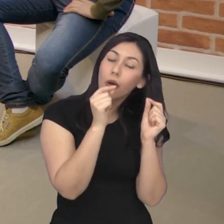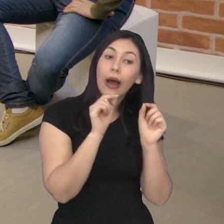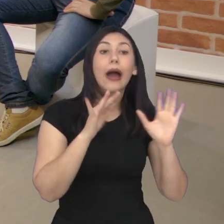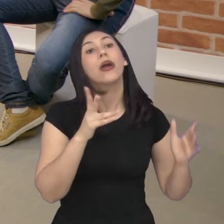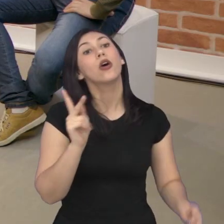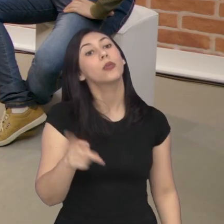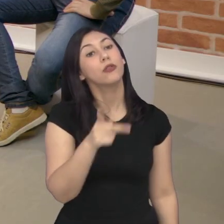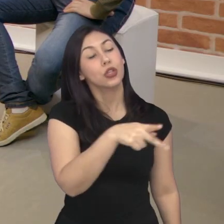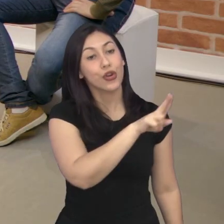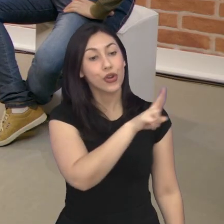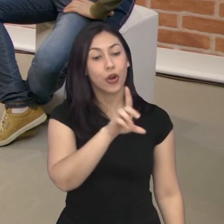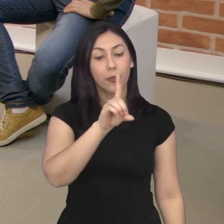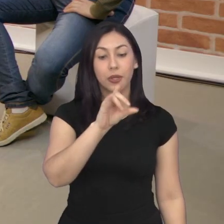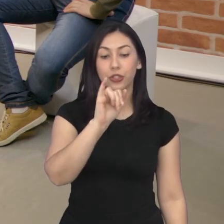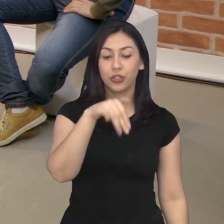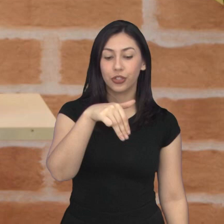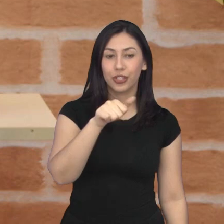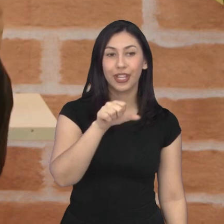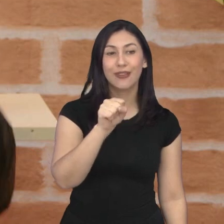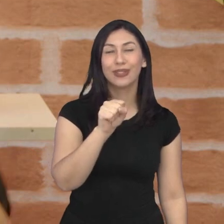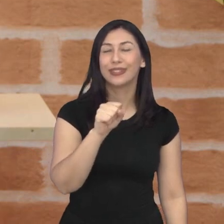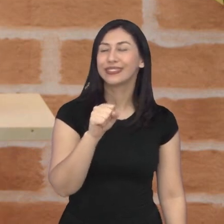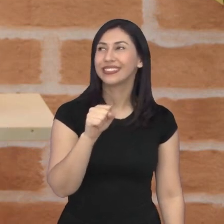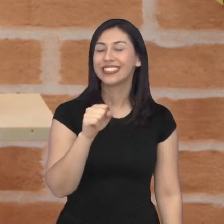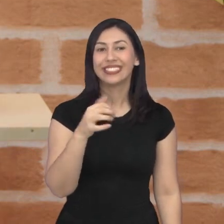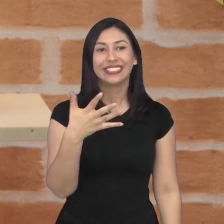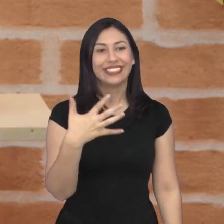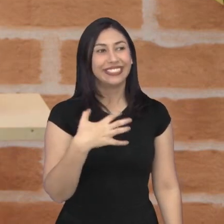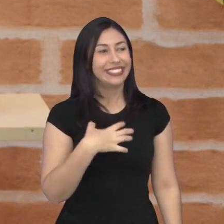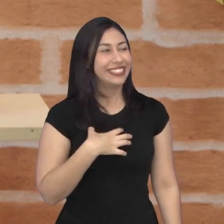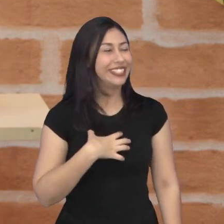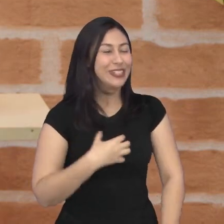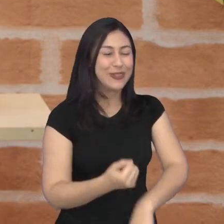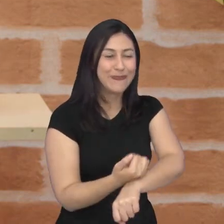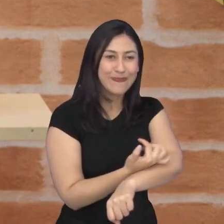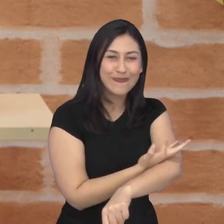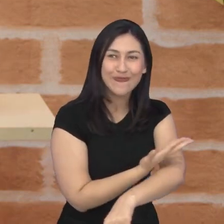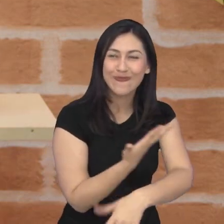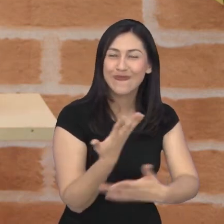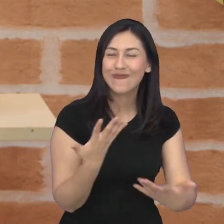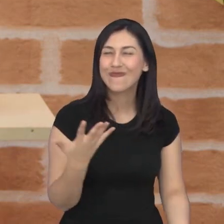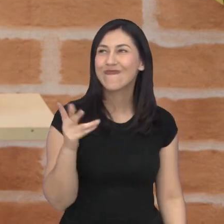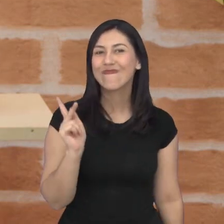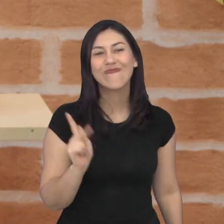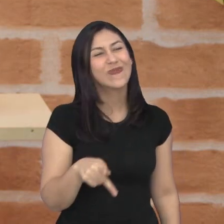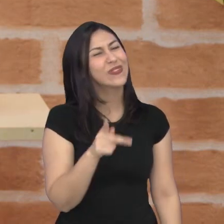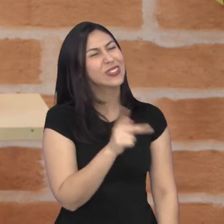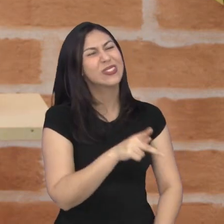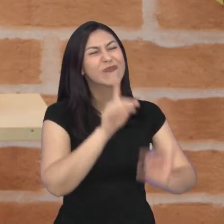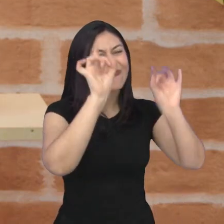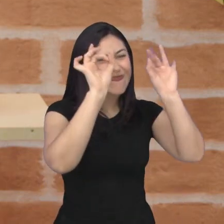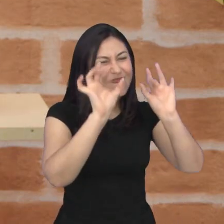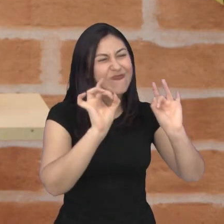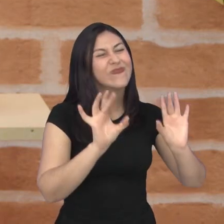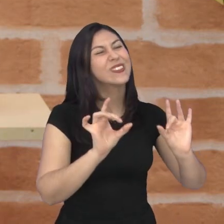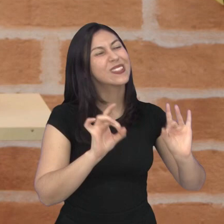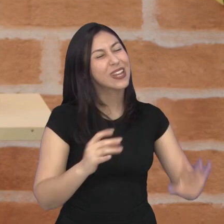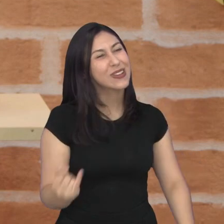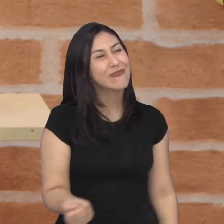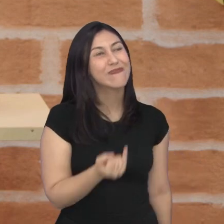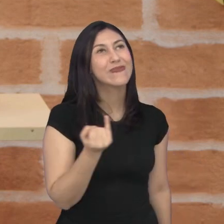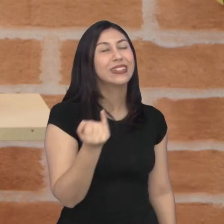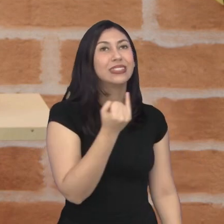Dimas mostrar, fico até emocionado lembrar de professor, cara, porque o professor é muito São especial, figuras né? importantes,